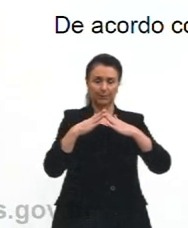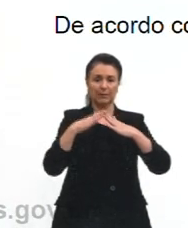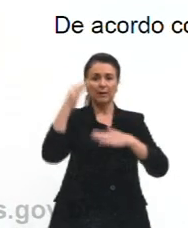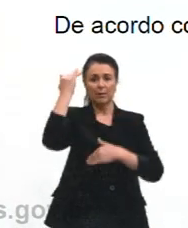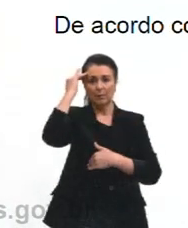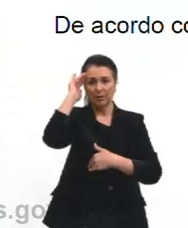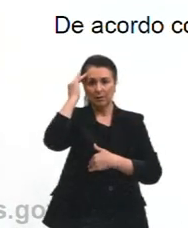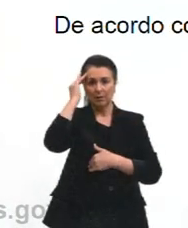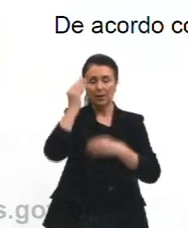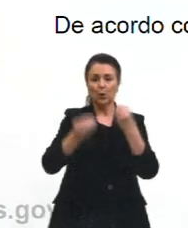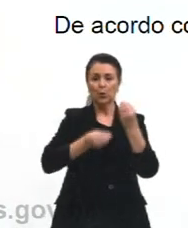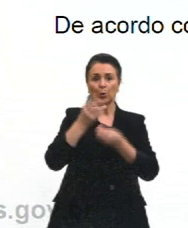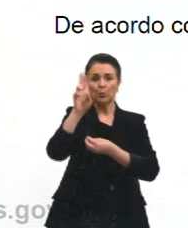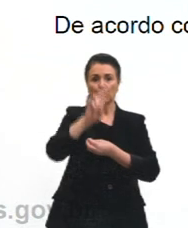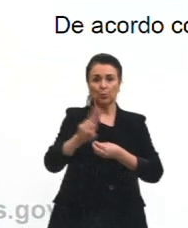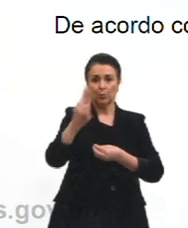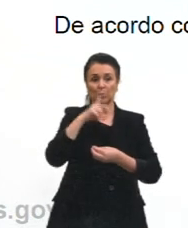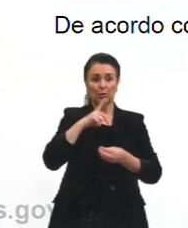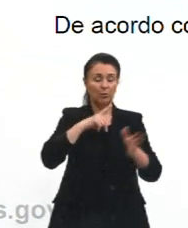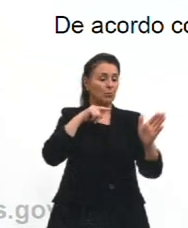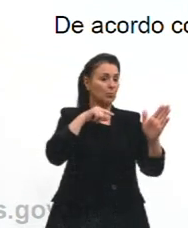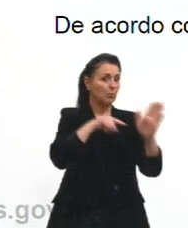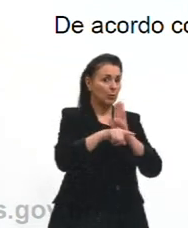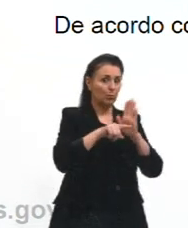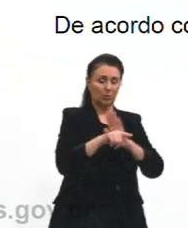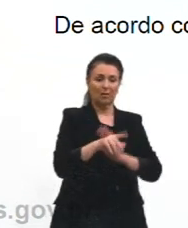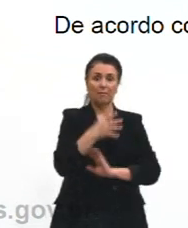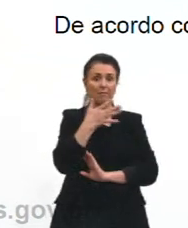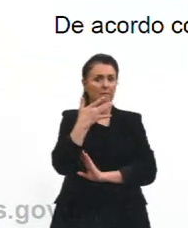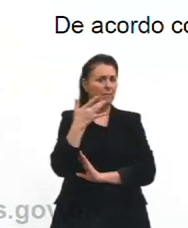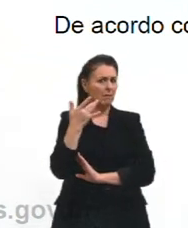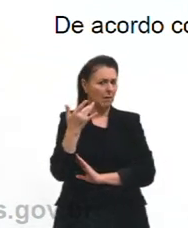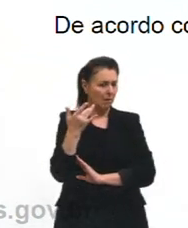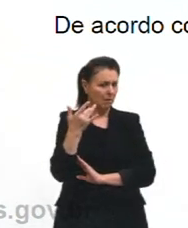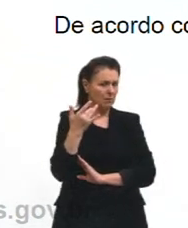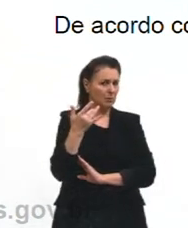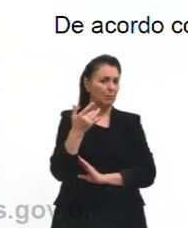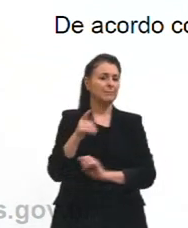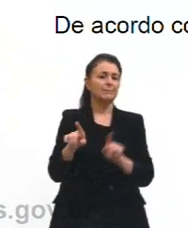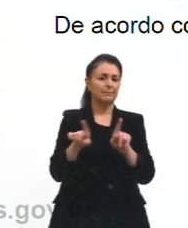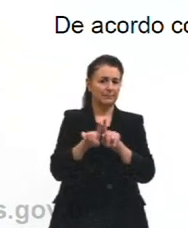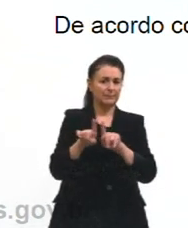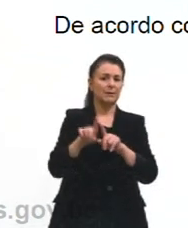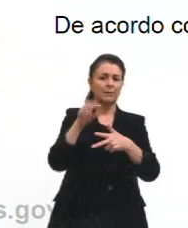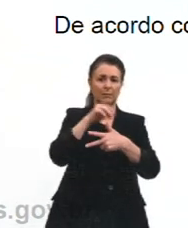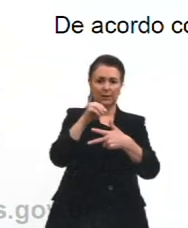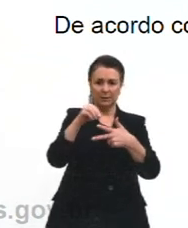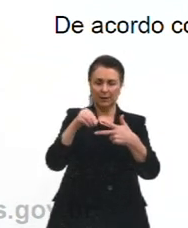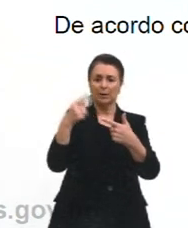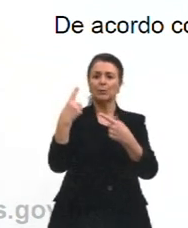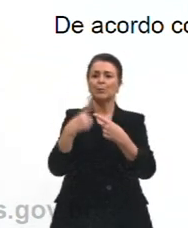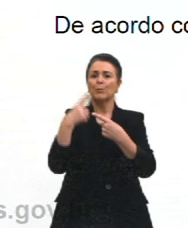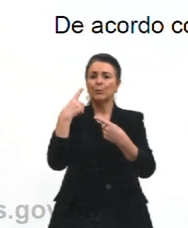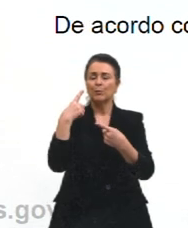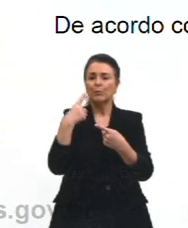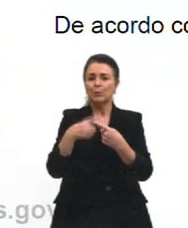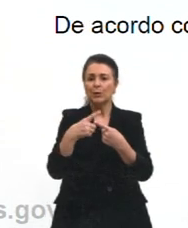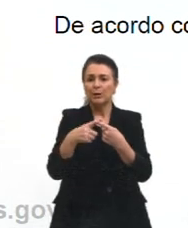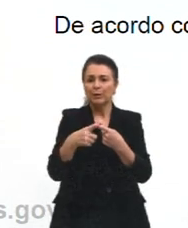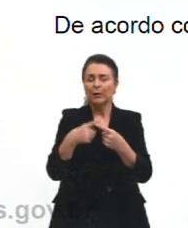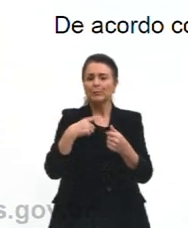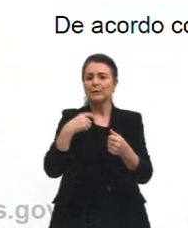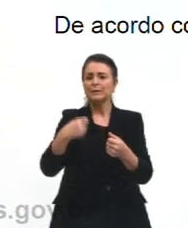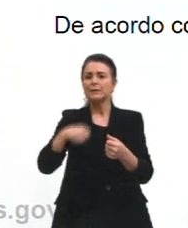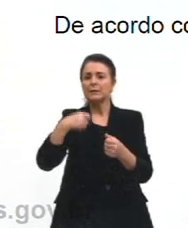essa questão de aplicação a próxima questão fácil tá do Enem fácil porque precisa saber